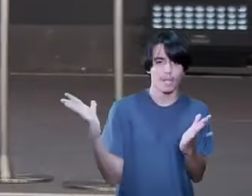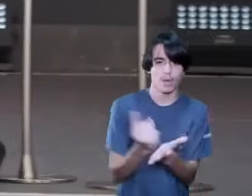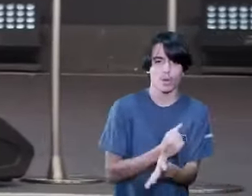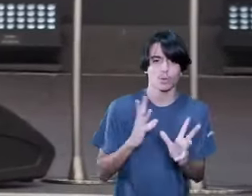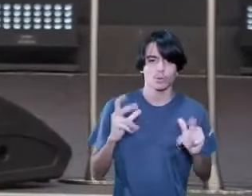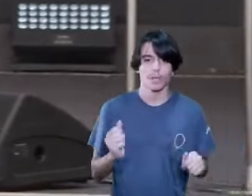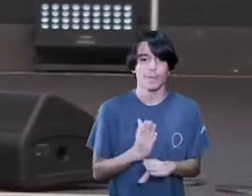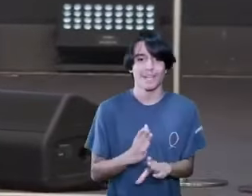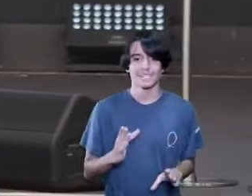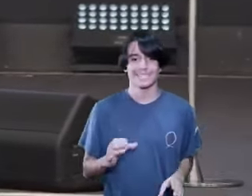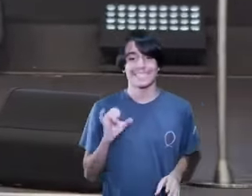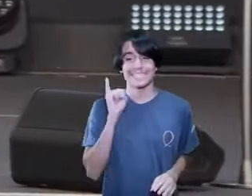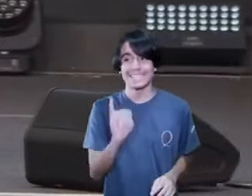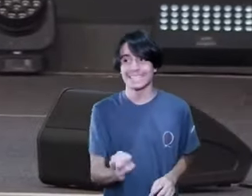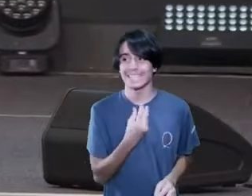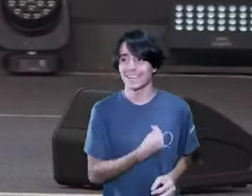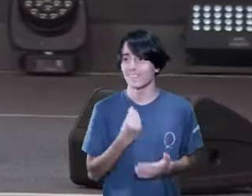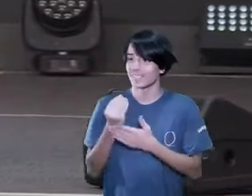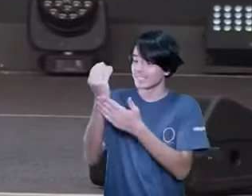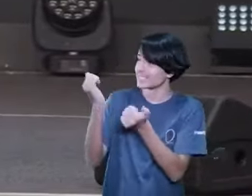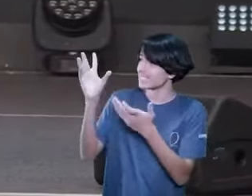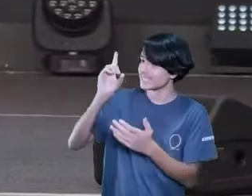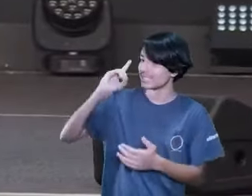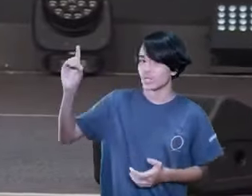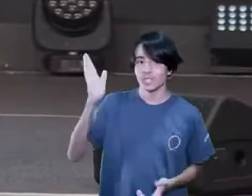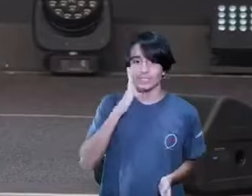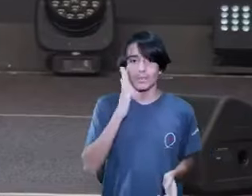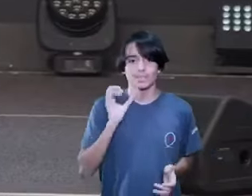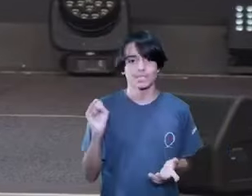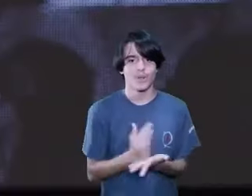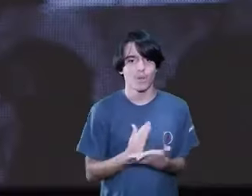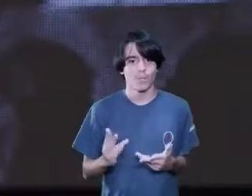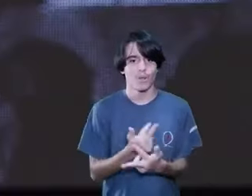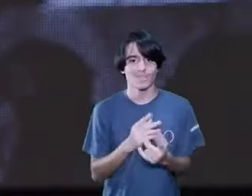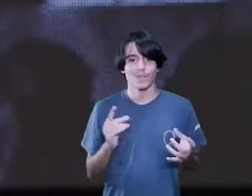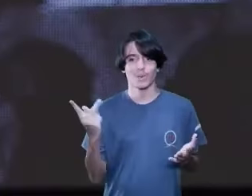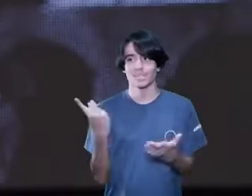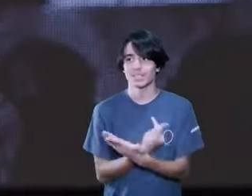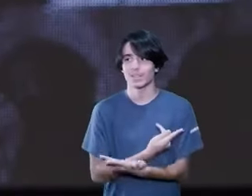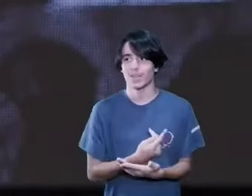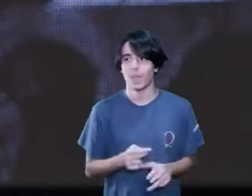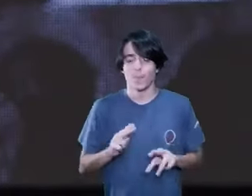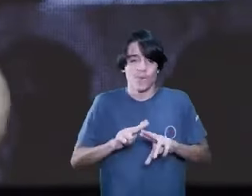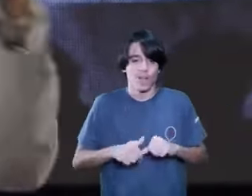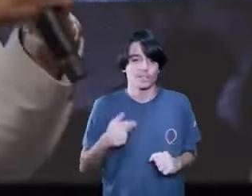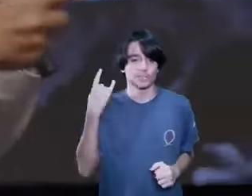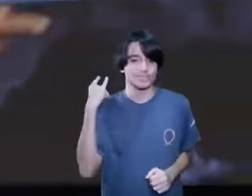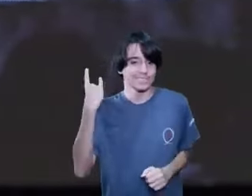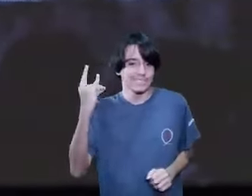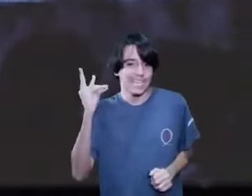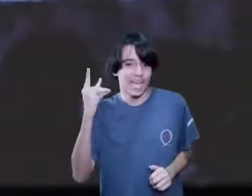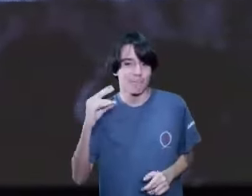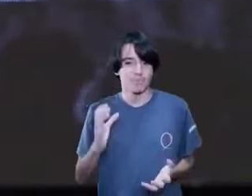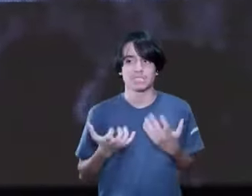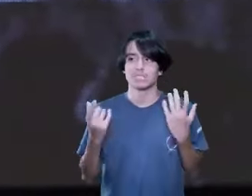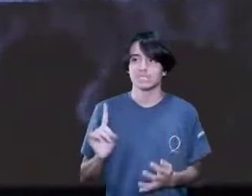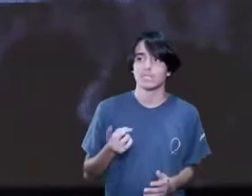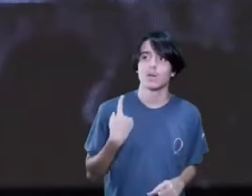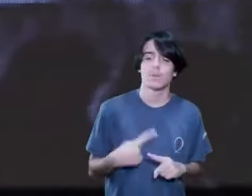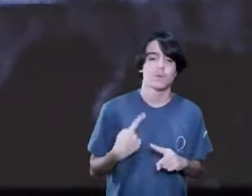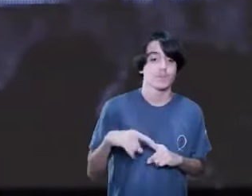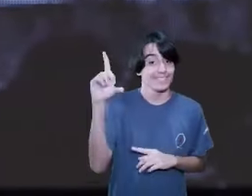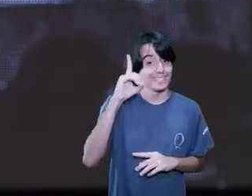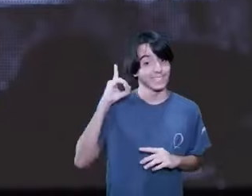tem vida na mão de Deus, ele sabe que se alguma coisa lhe aconteceu, não foi porque o diabo quis, foi